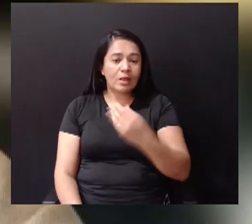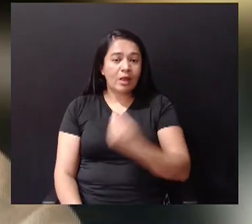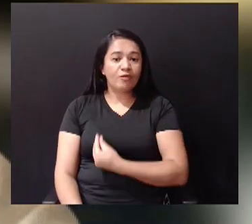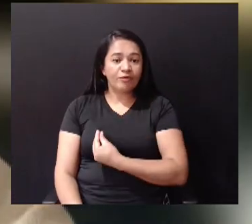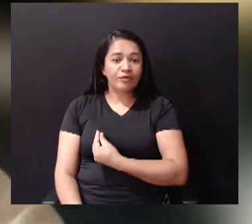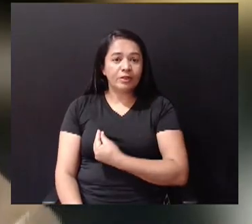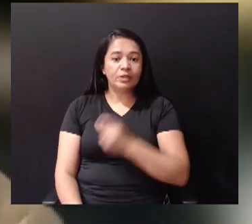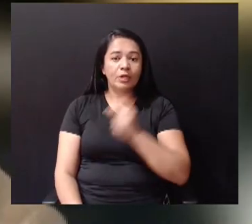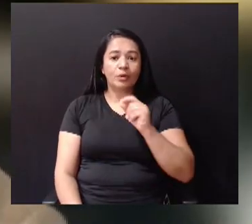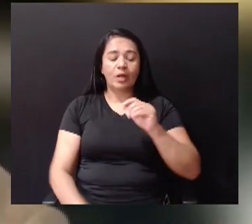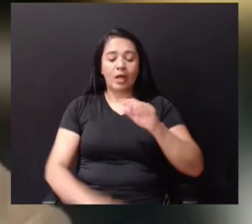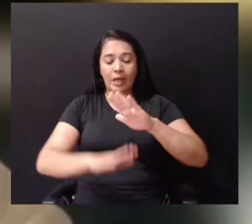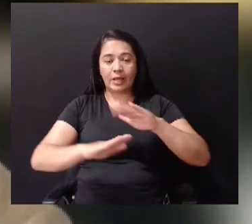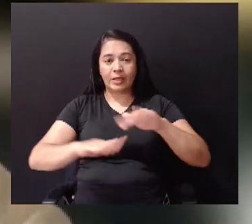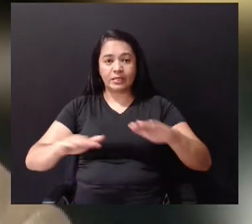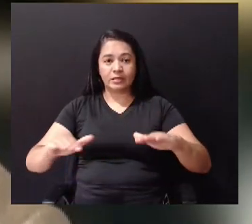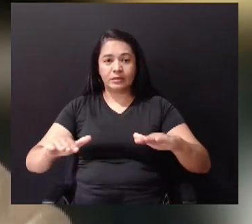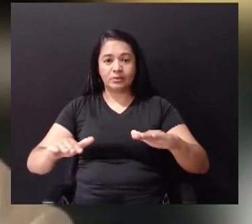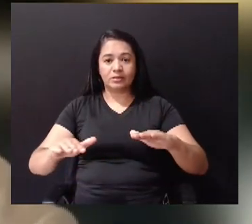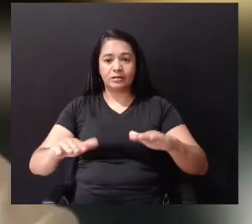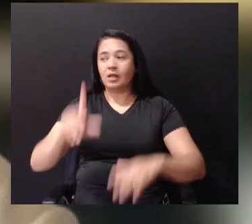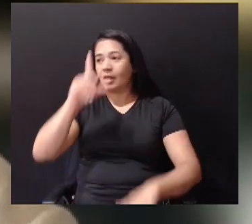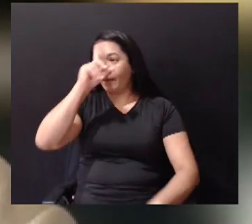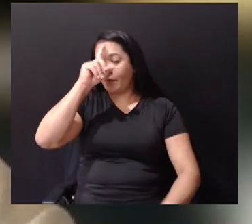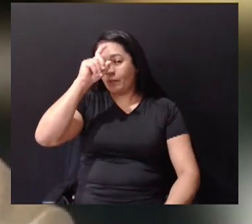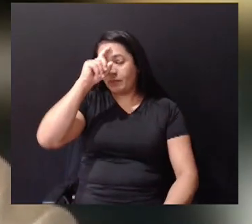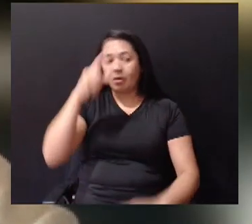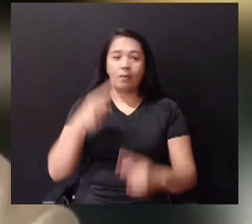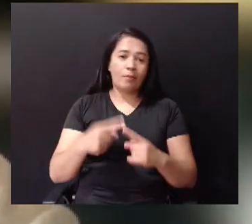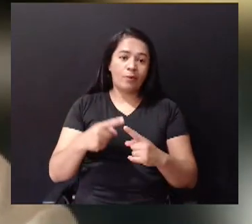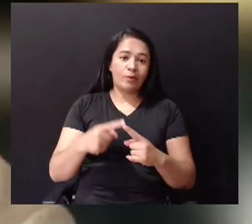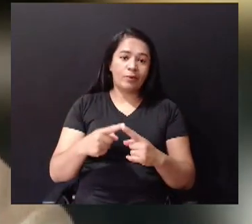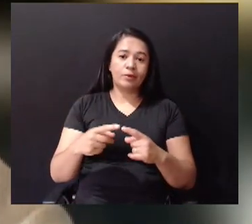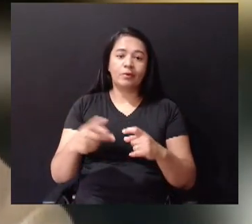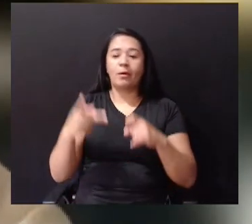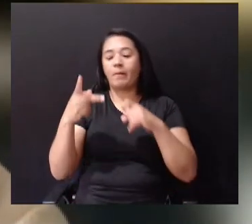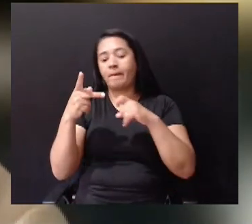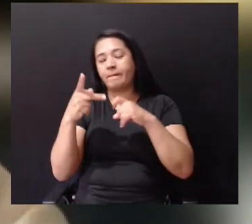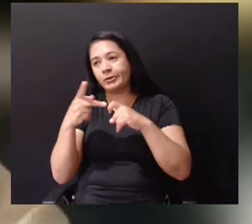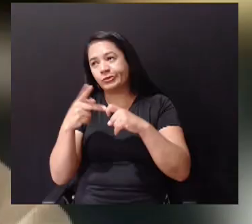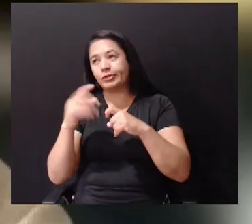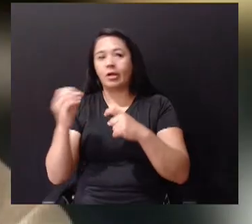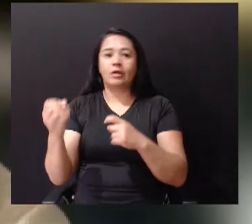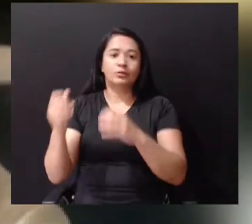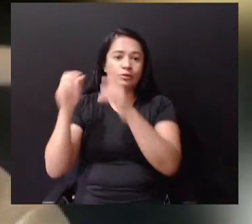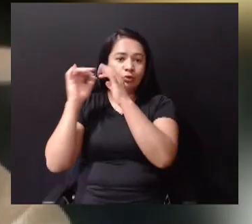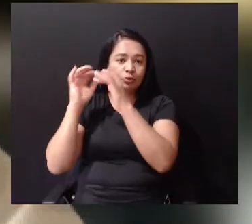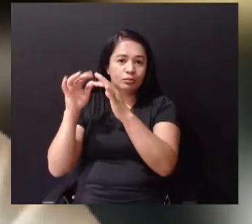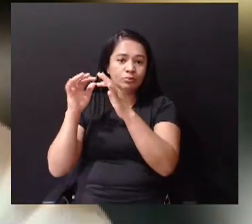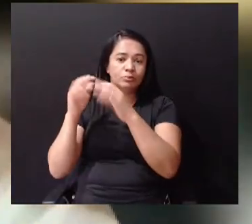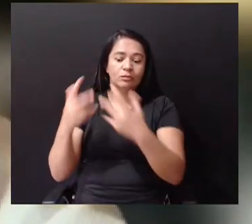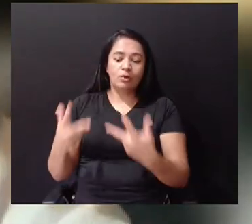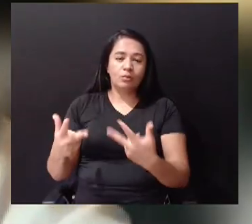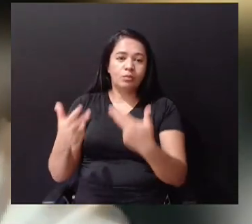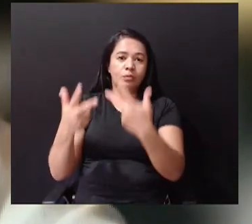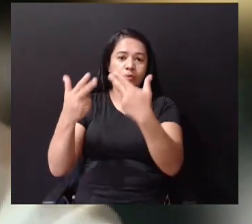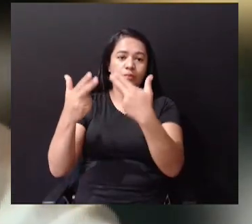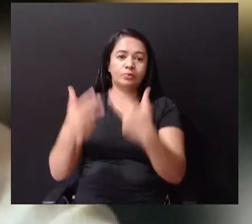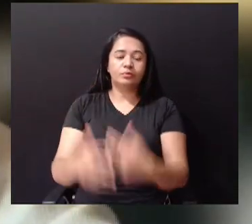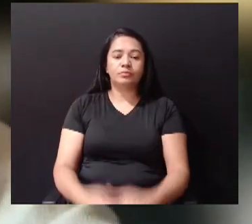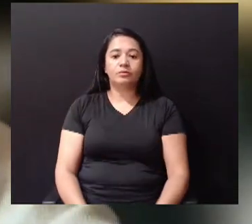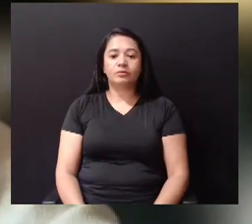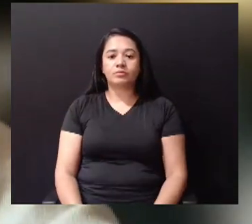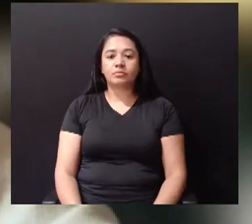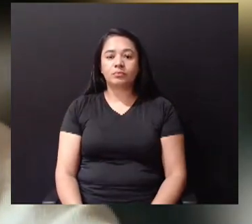vão para um pronto-socorro, ou para um pediatra, ou para um neurologista, para um neurocirurgião, não diretamente,